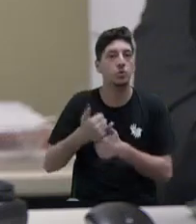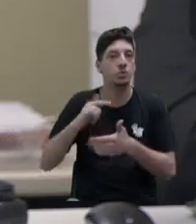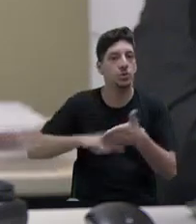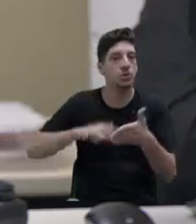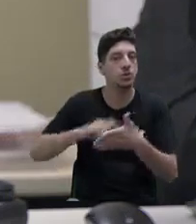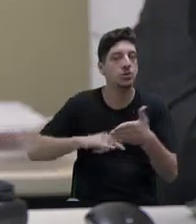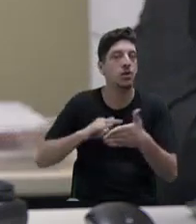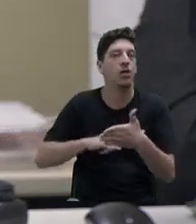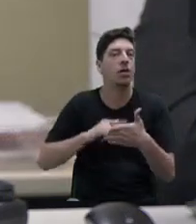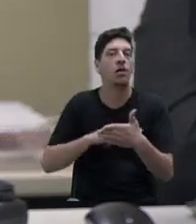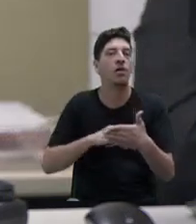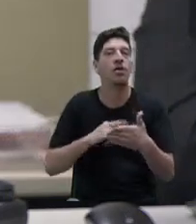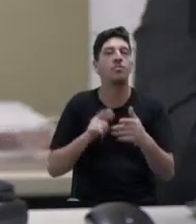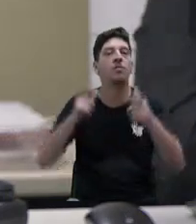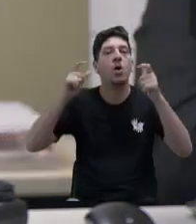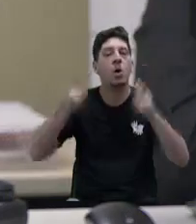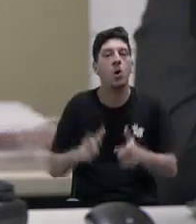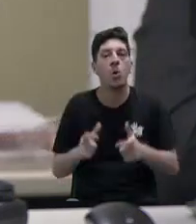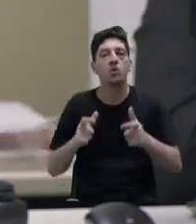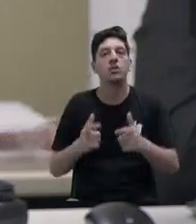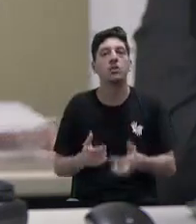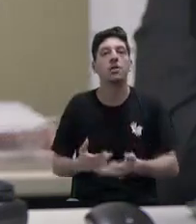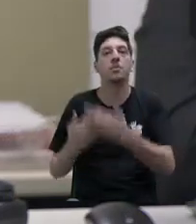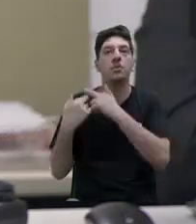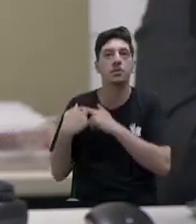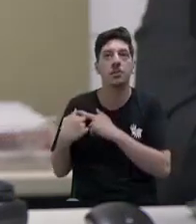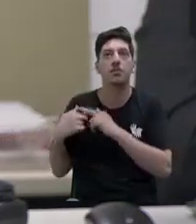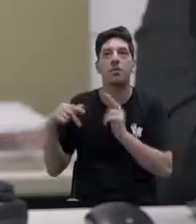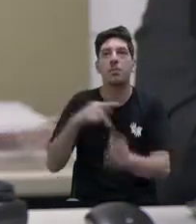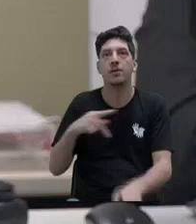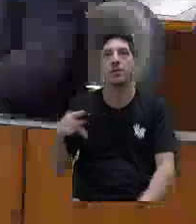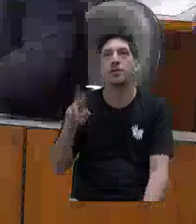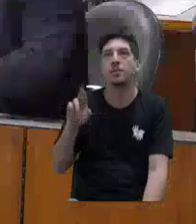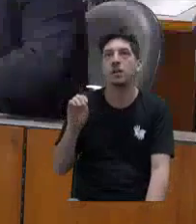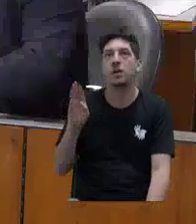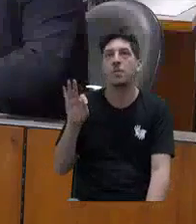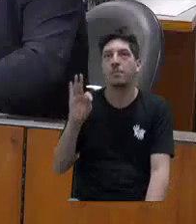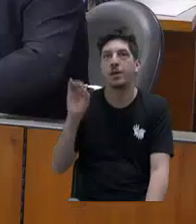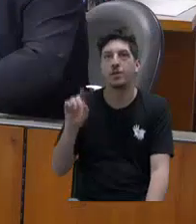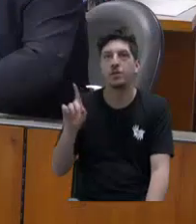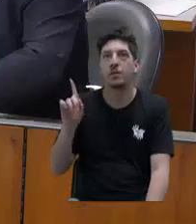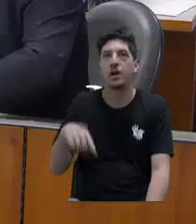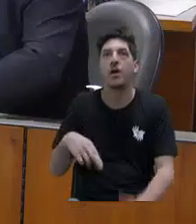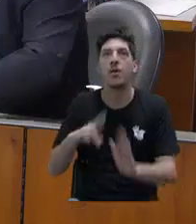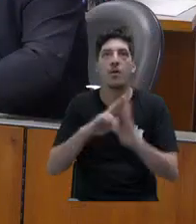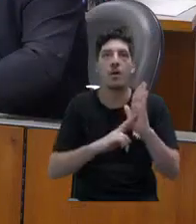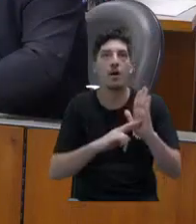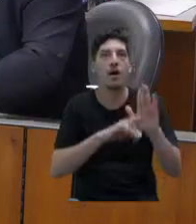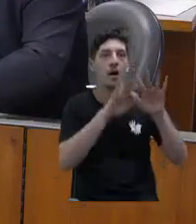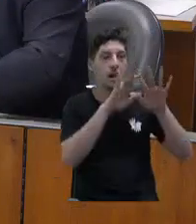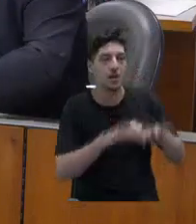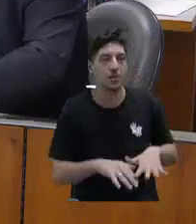está justamente nas mãos do nosso presidente Roberto Andrade como relator. Está na mão do homem. É só